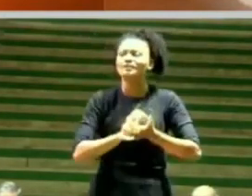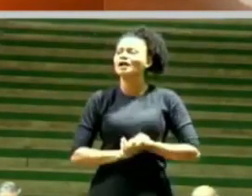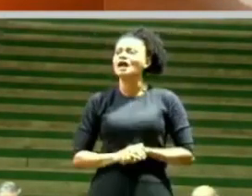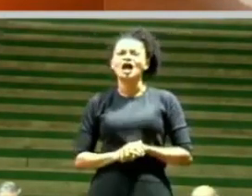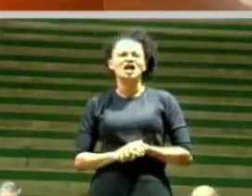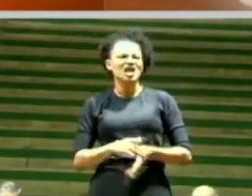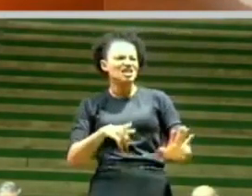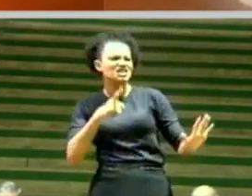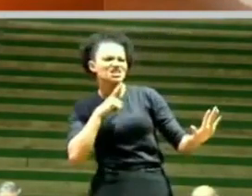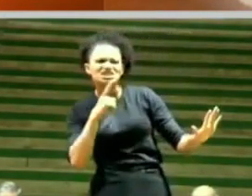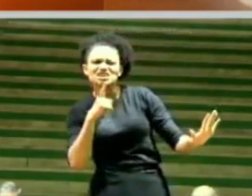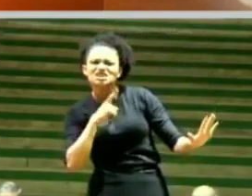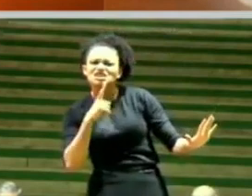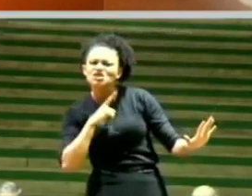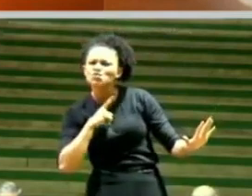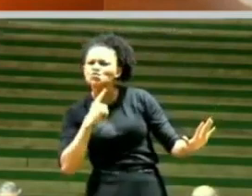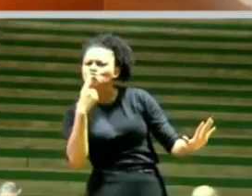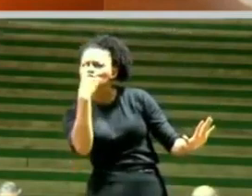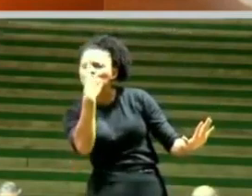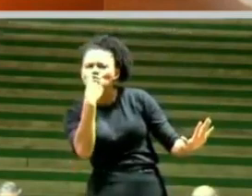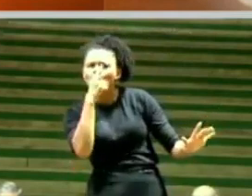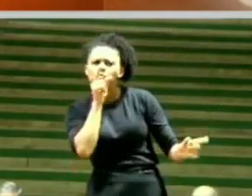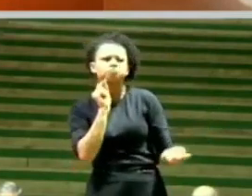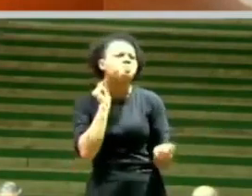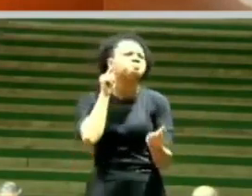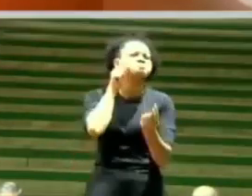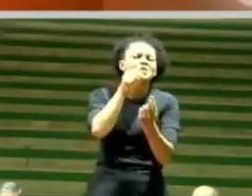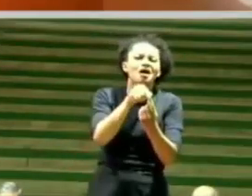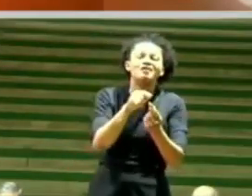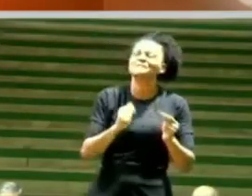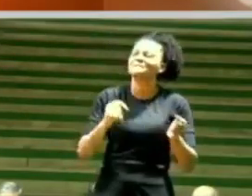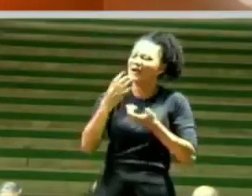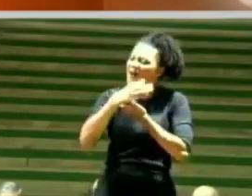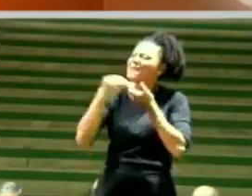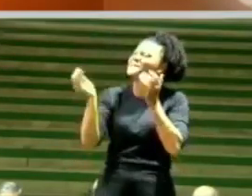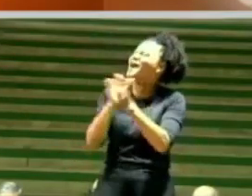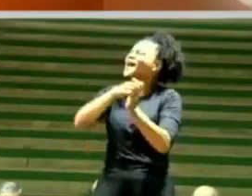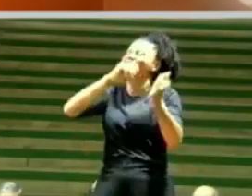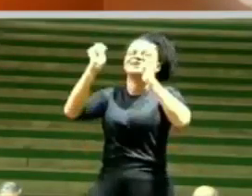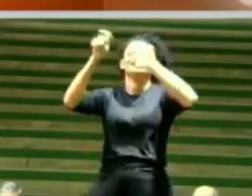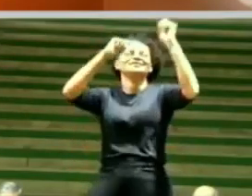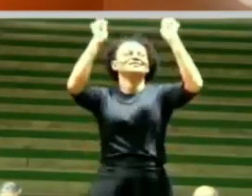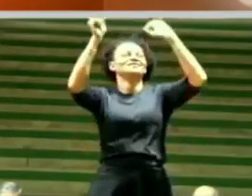Quem aqui ainda encontra pelo menos um motivo para dizer aleluia?